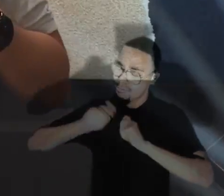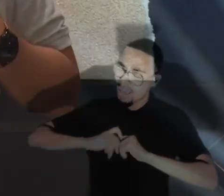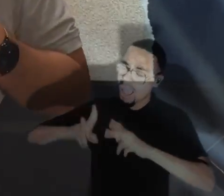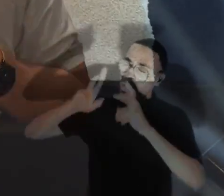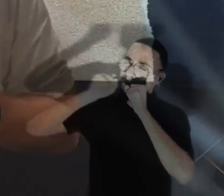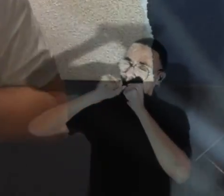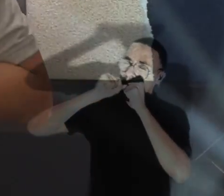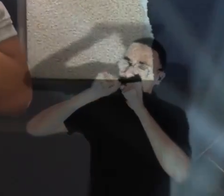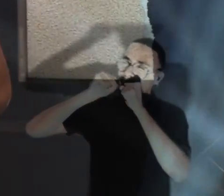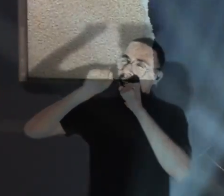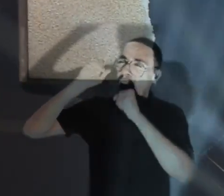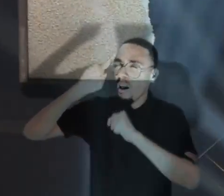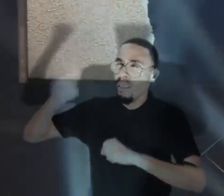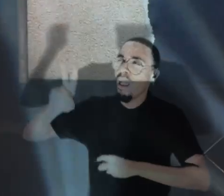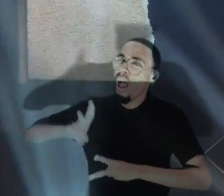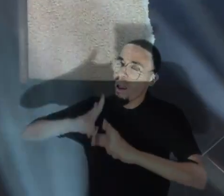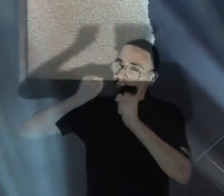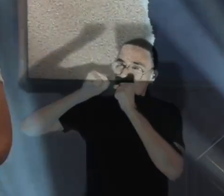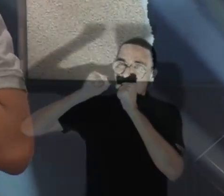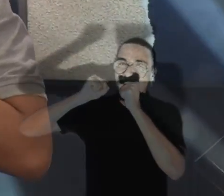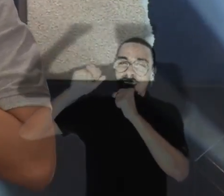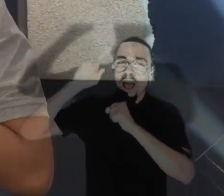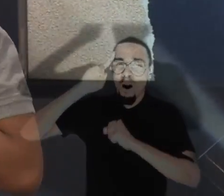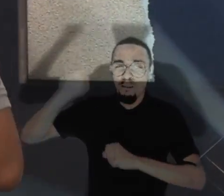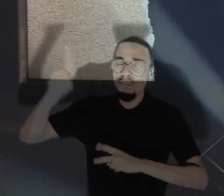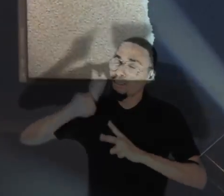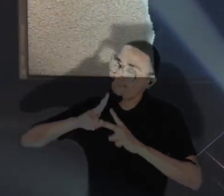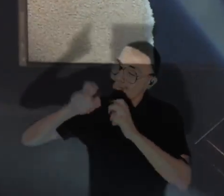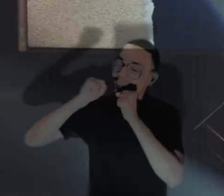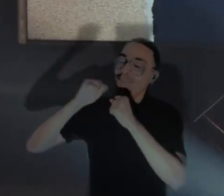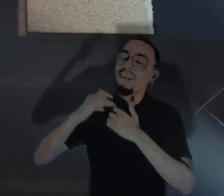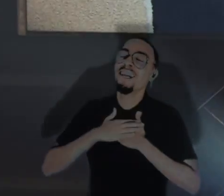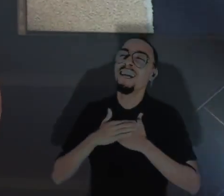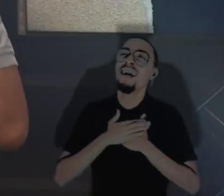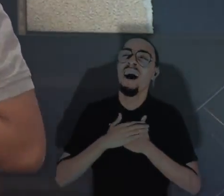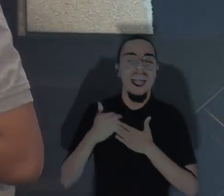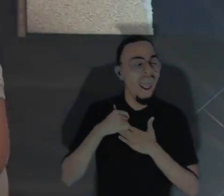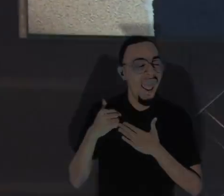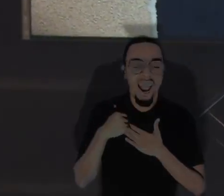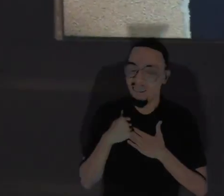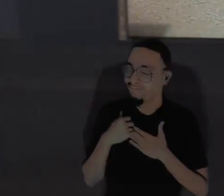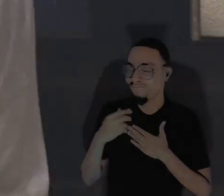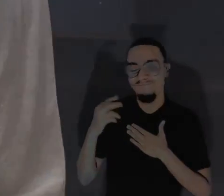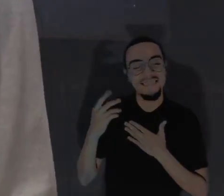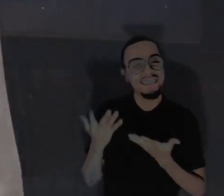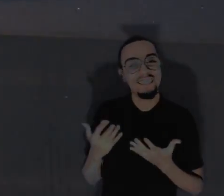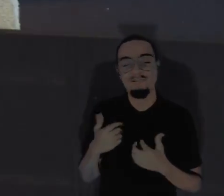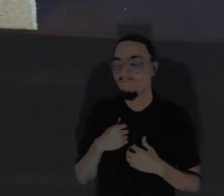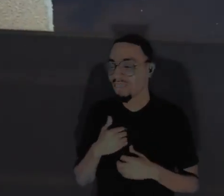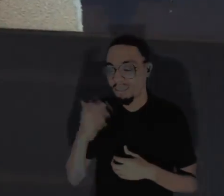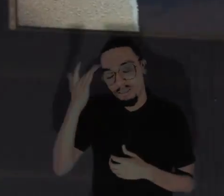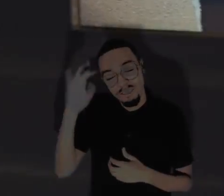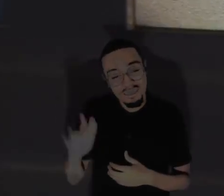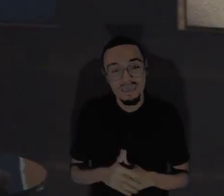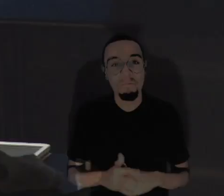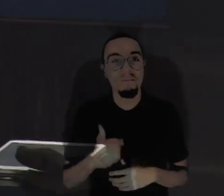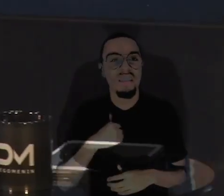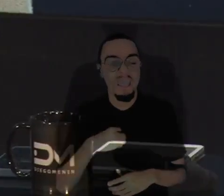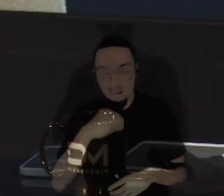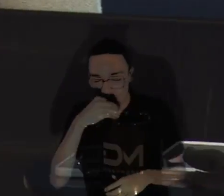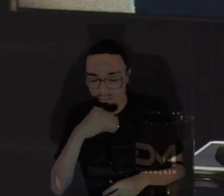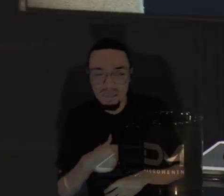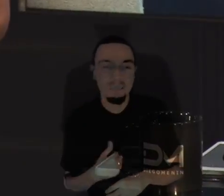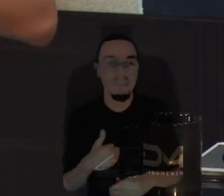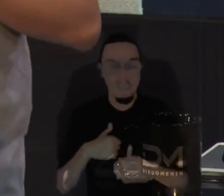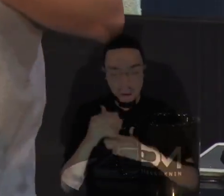minha força. Eu não sou o melhor, mas o Senhor é a minha força. Eu não sou mais inteligente, mas o Senhor é a minha força. Eu não sou mais capaz,